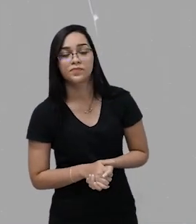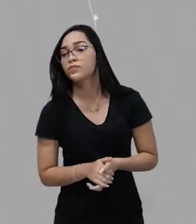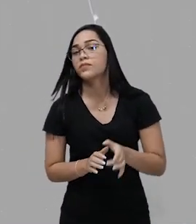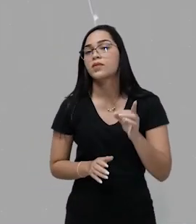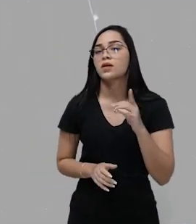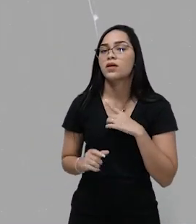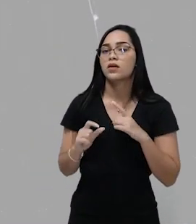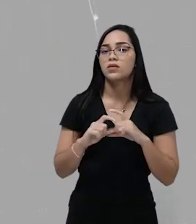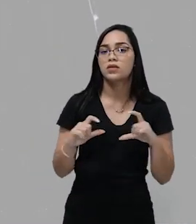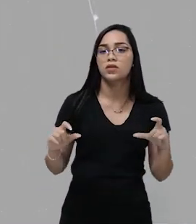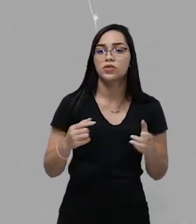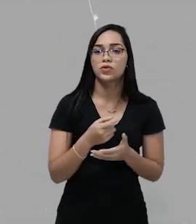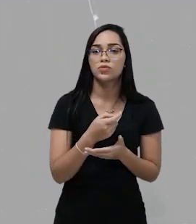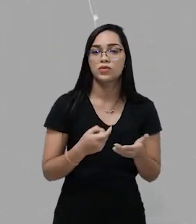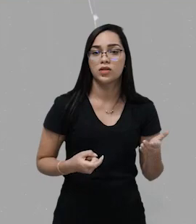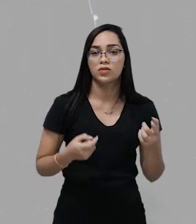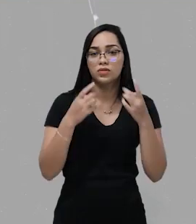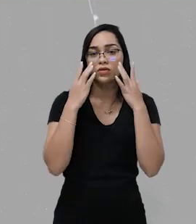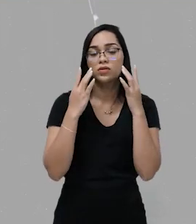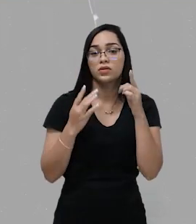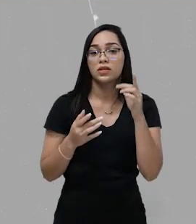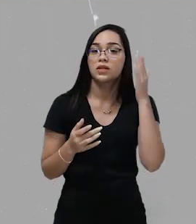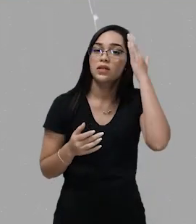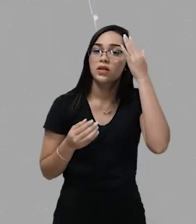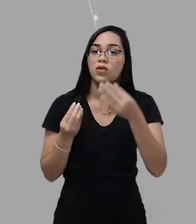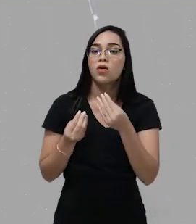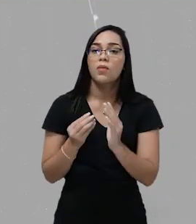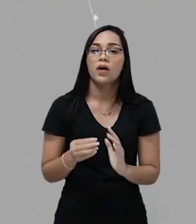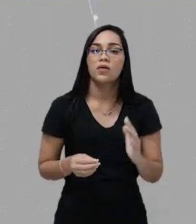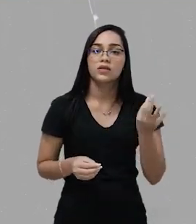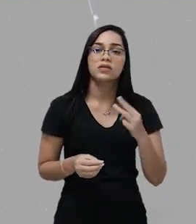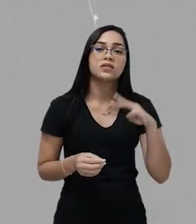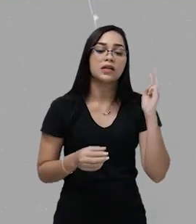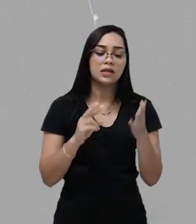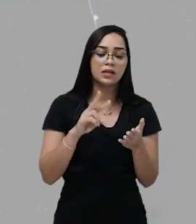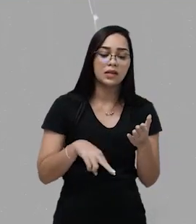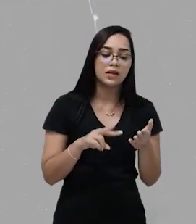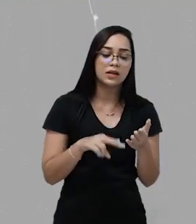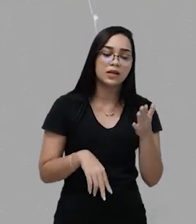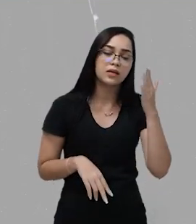um trechinho de um texto teatral para você entender como é que ele se desenrola. Quem lê,